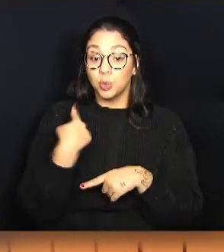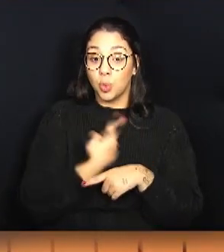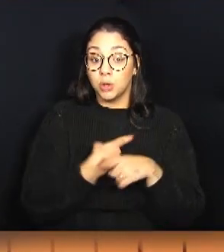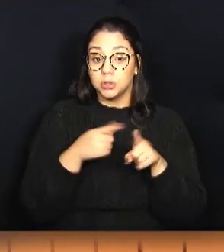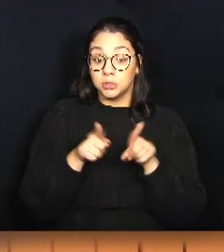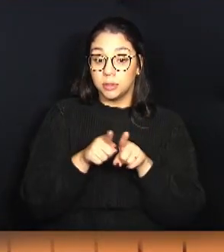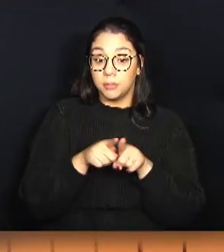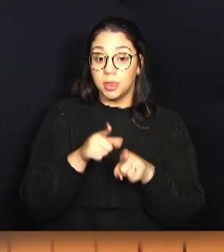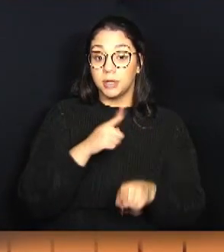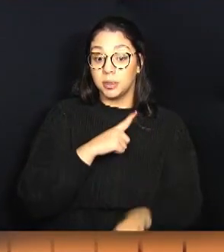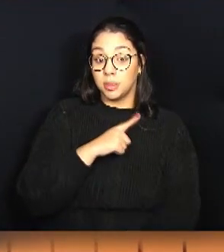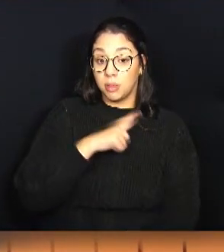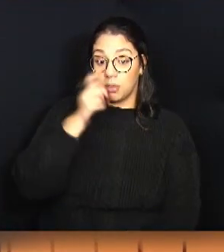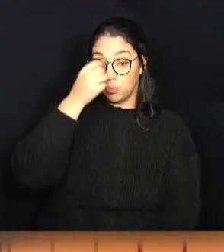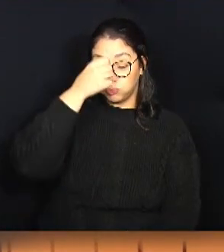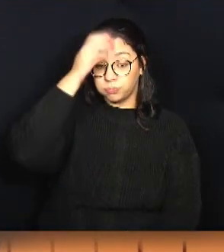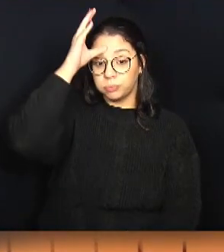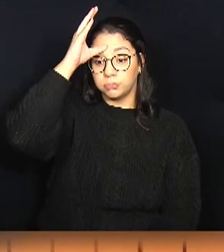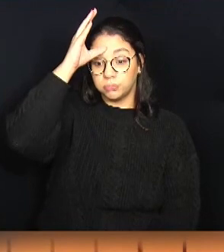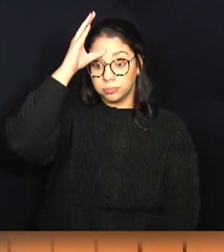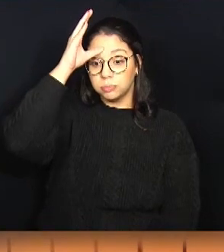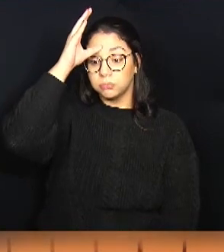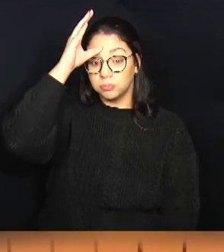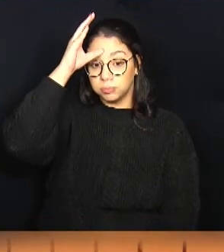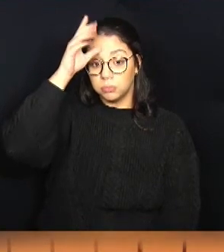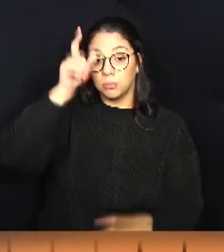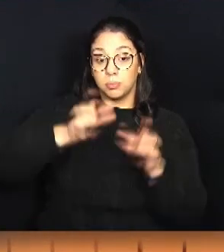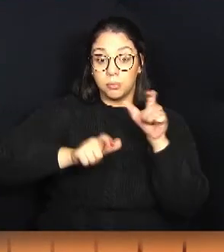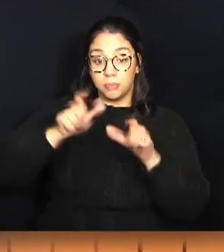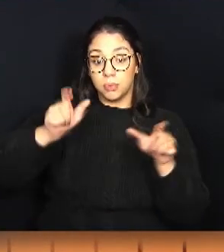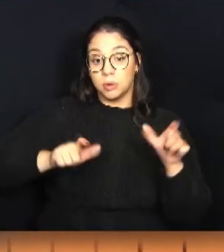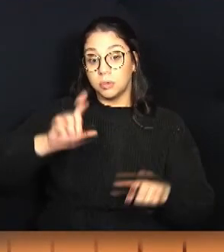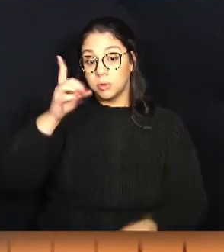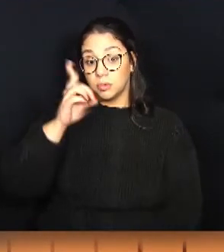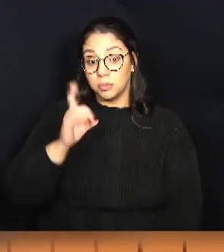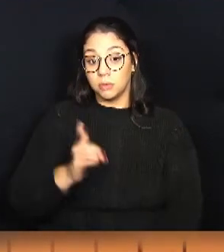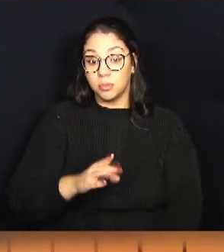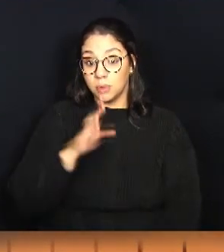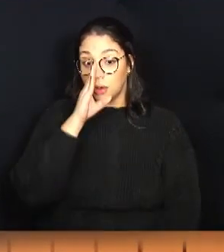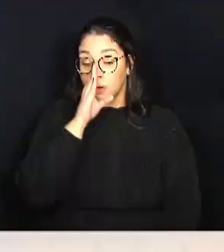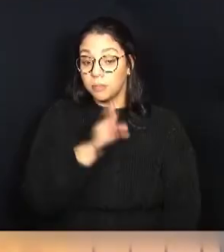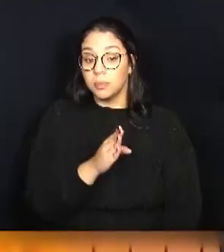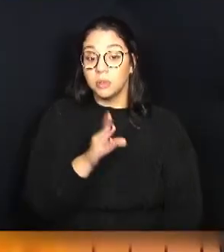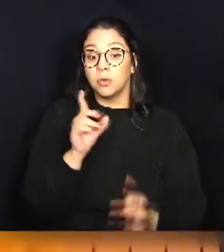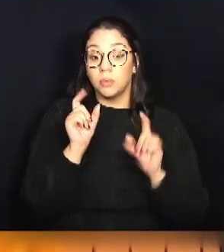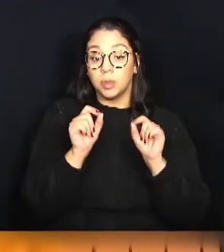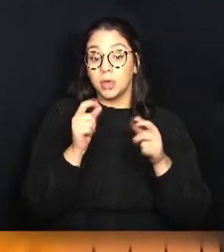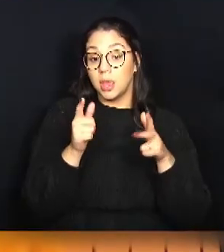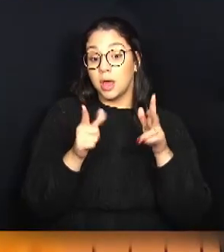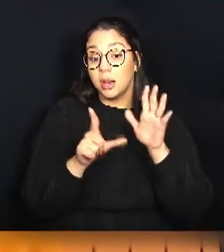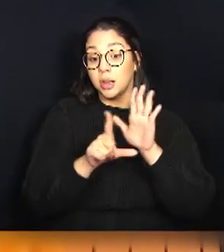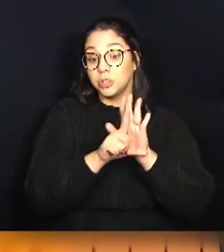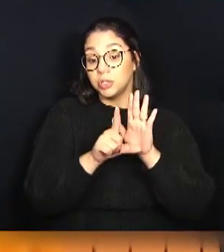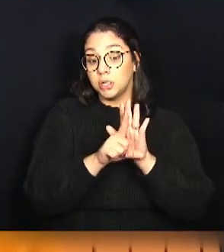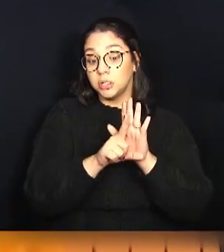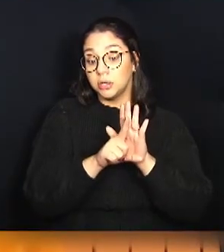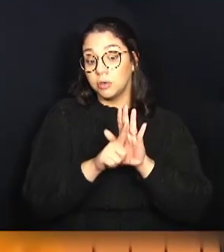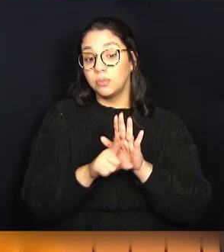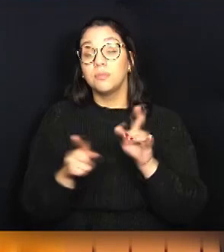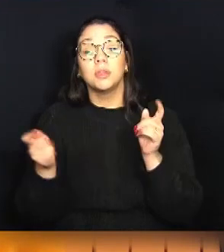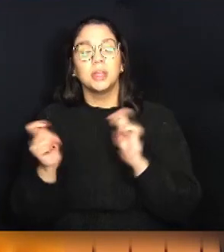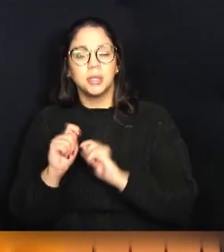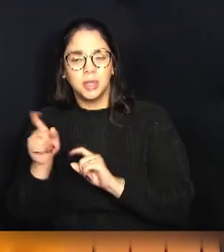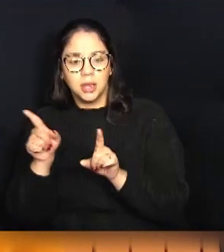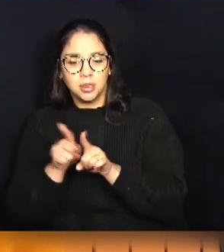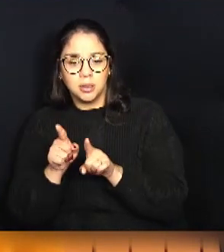aprendido muito sobre pessoas com deficiência, principalmente com relação à legislação, e que a gente consiga também levar